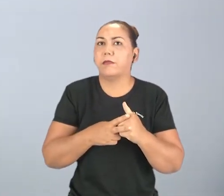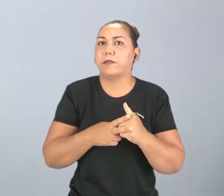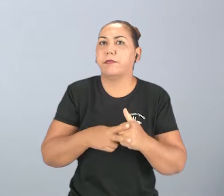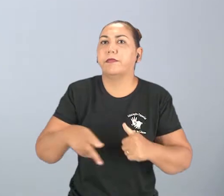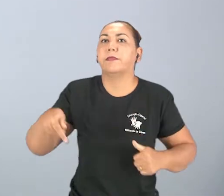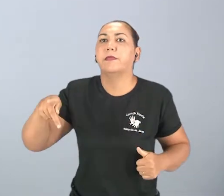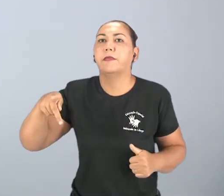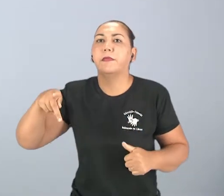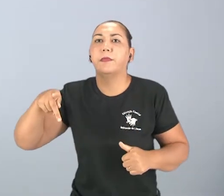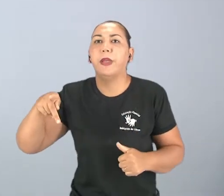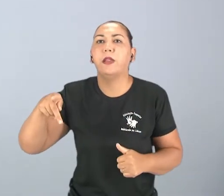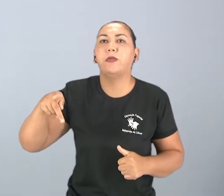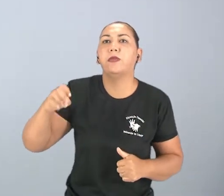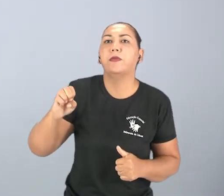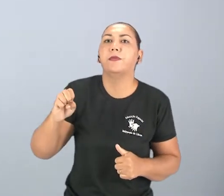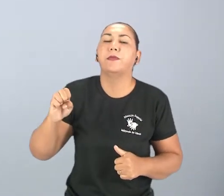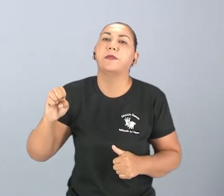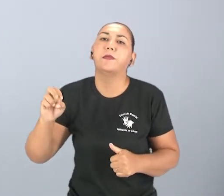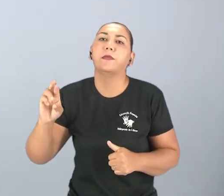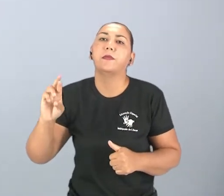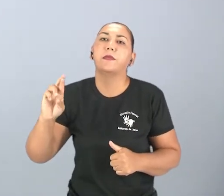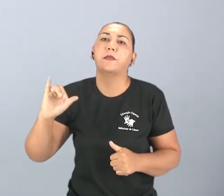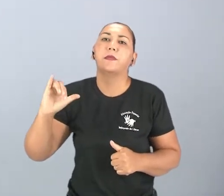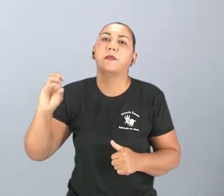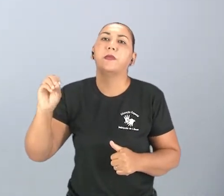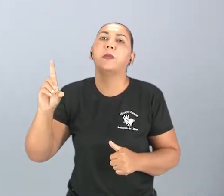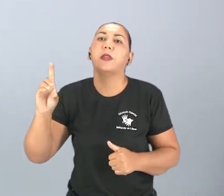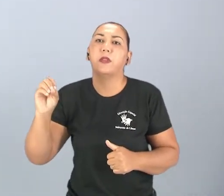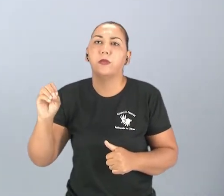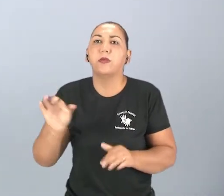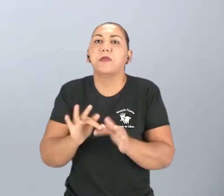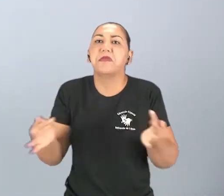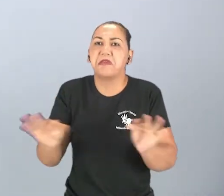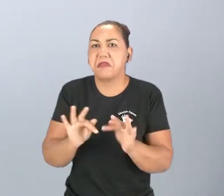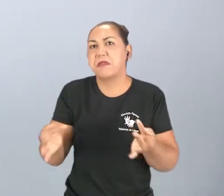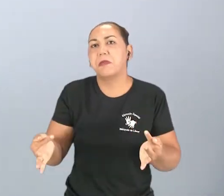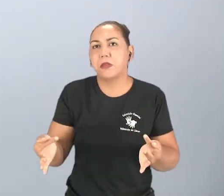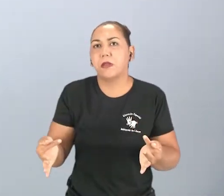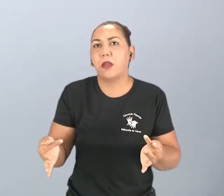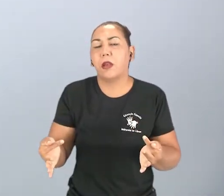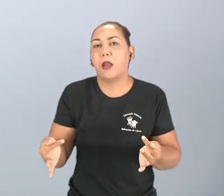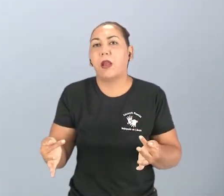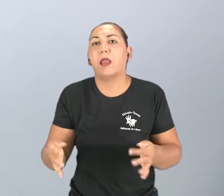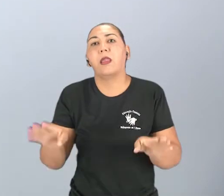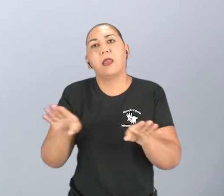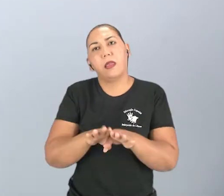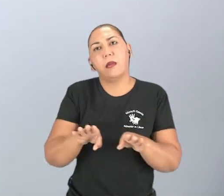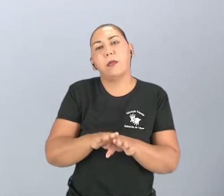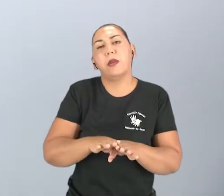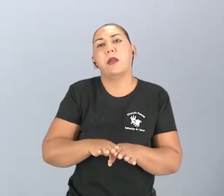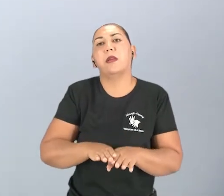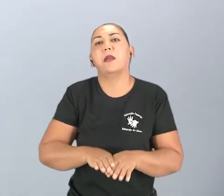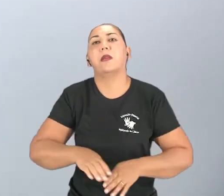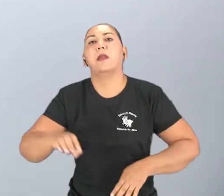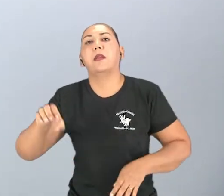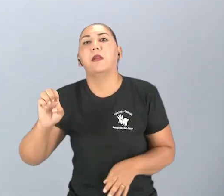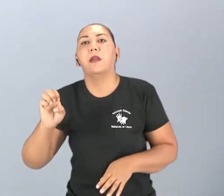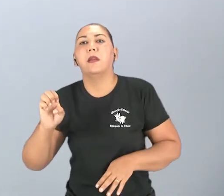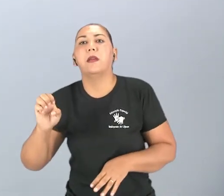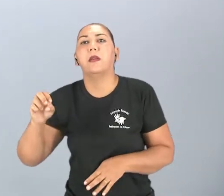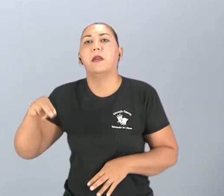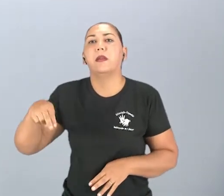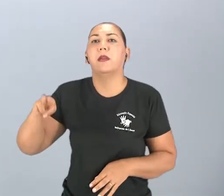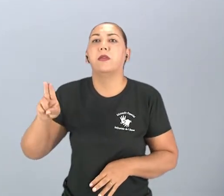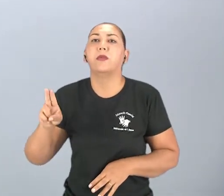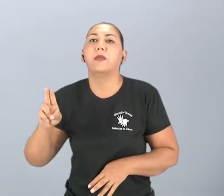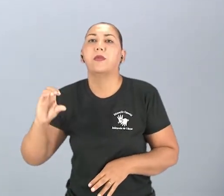período simples. A extensão frasal é uma frase mesmo. Ela também pode ser chamada de enunciado, né? Chamada de enunciado, tá bom? E